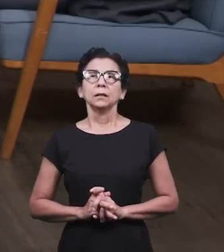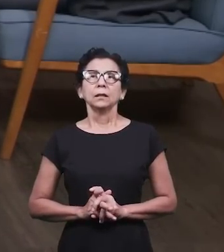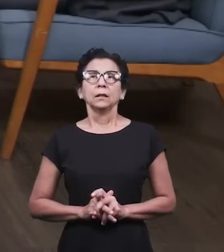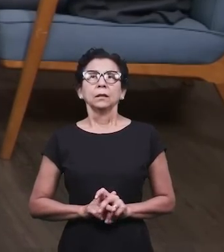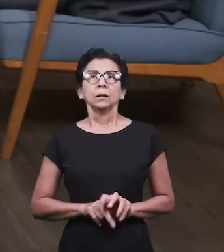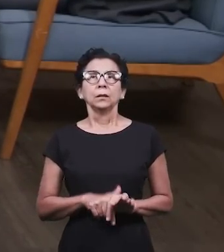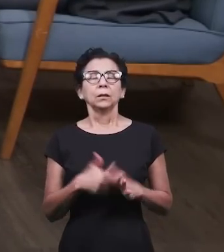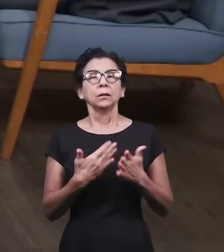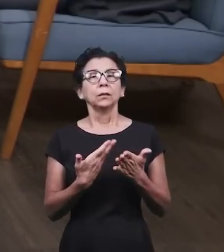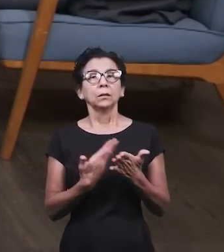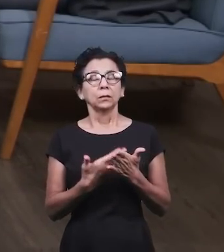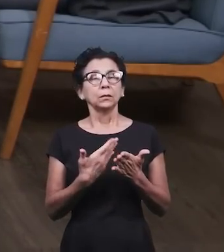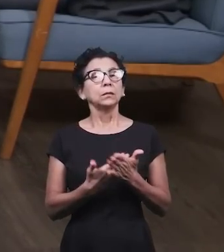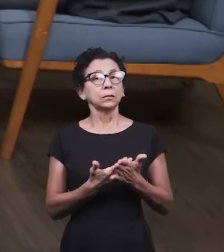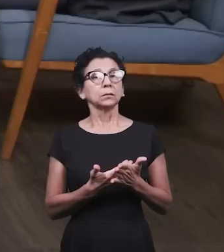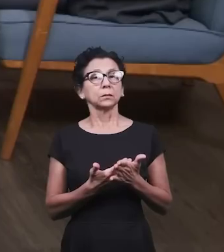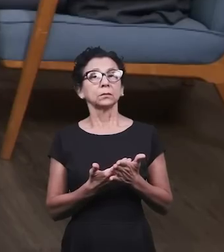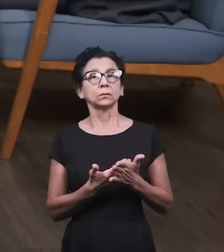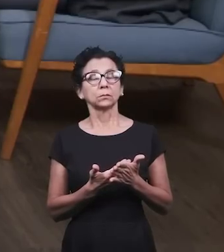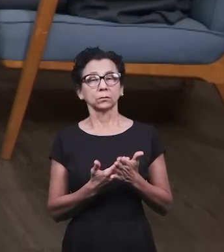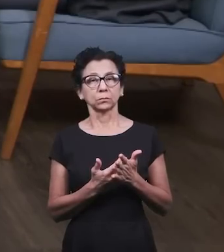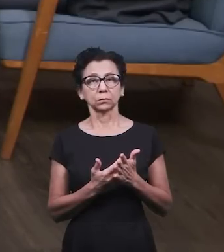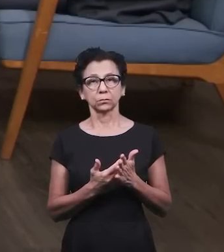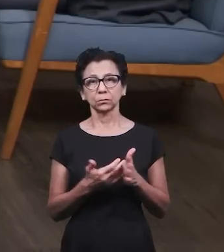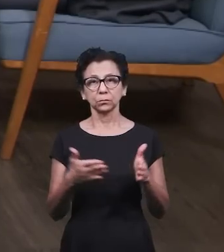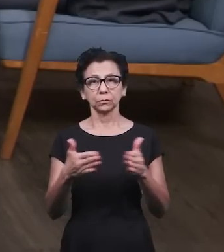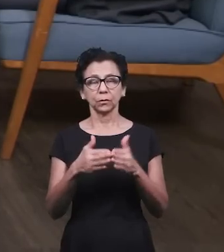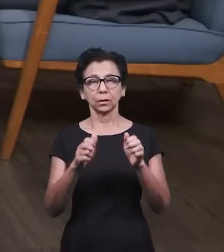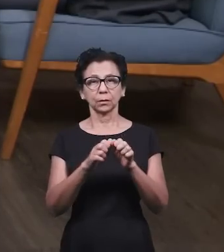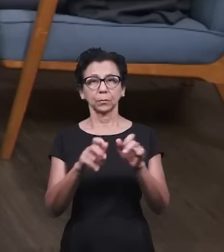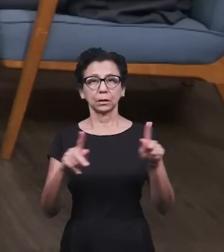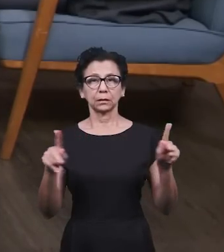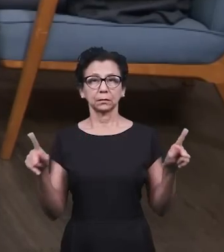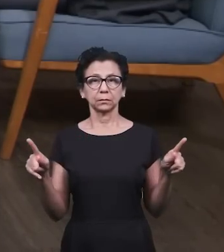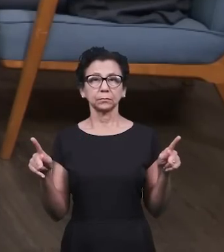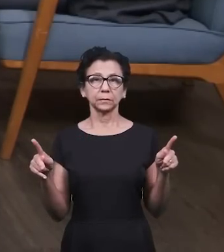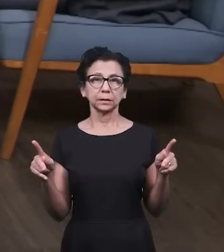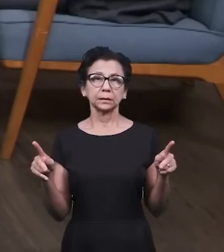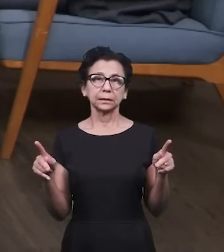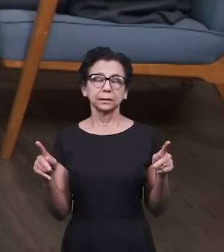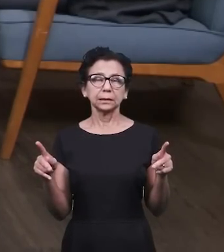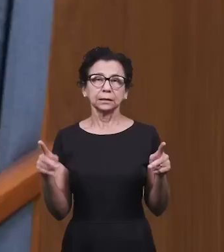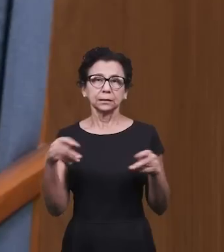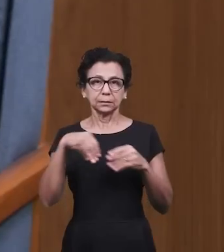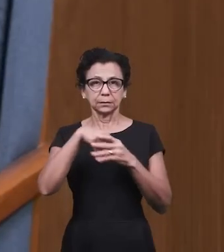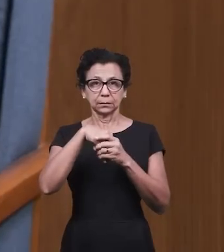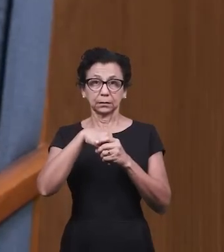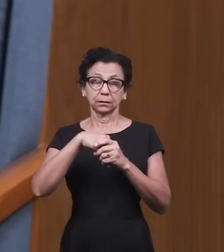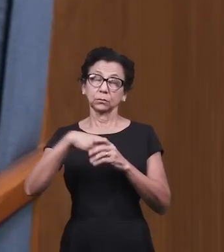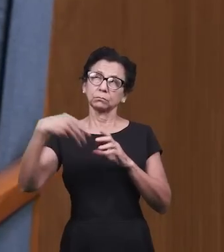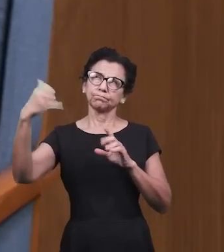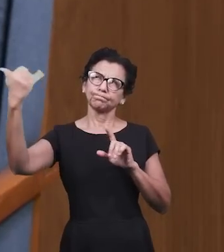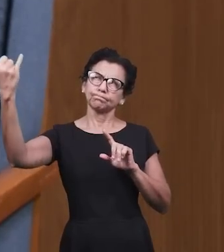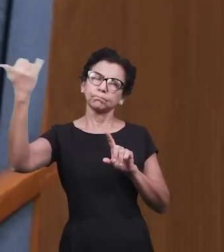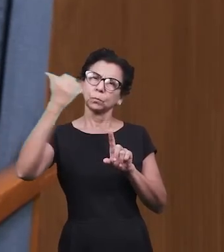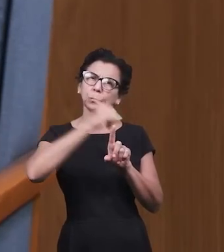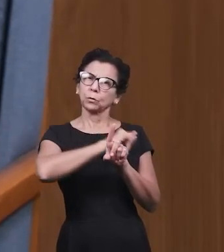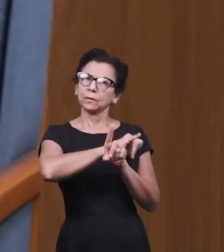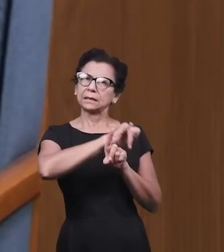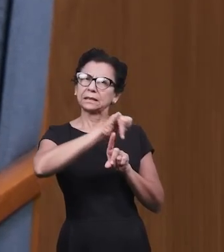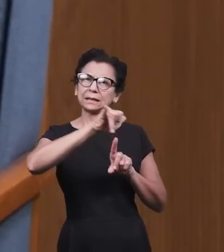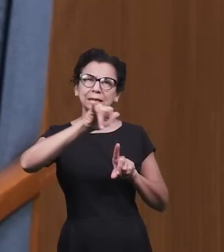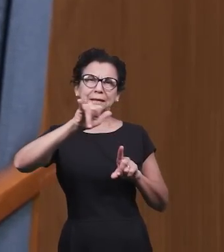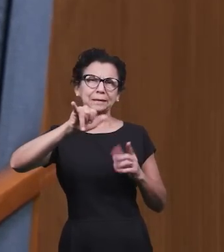últimos tempos é o livro de Apocalipse, que tem